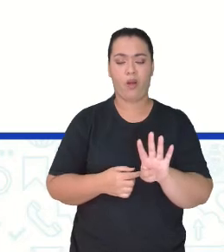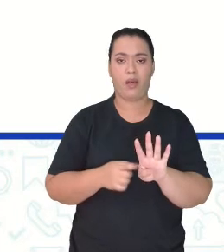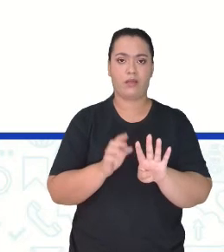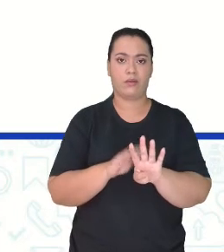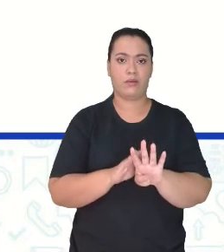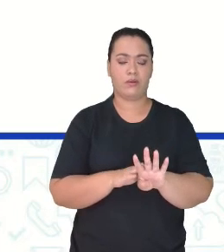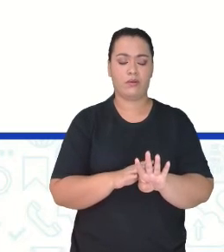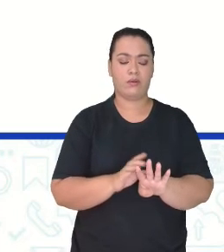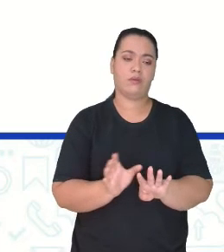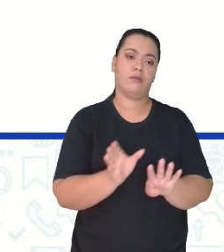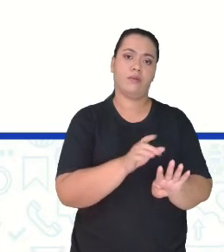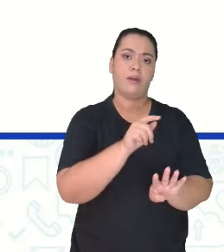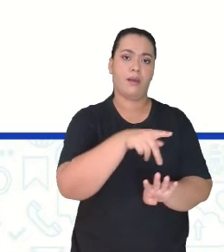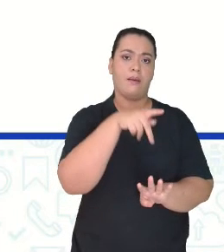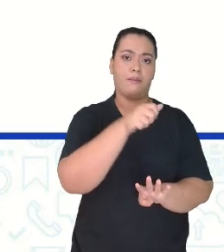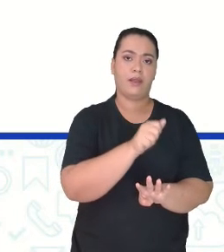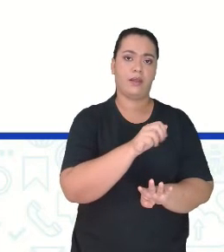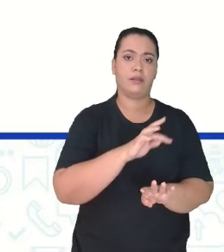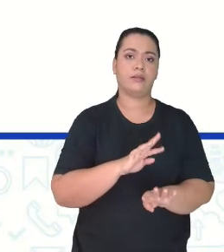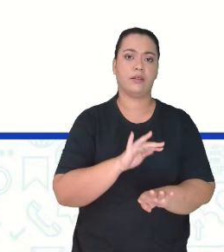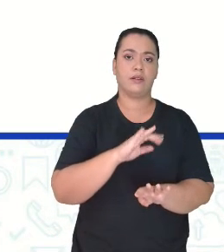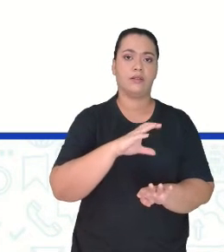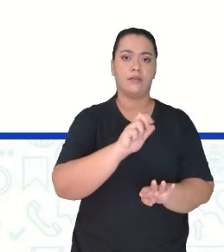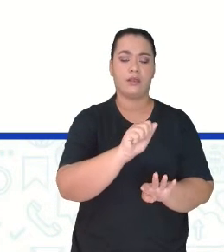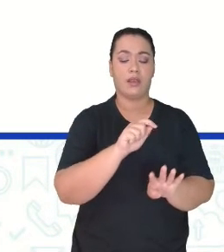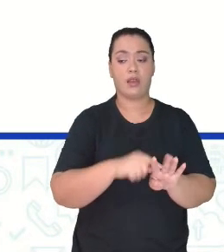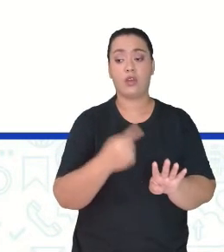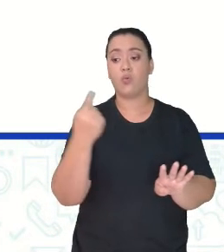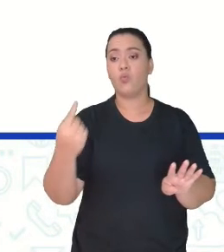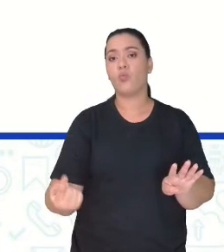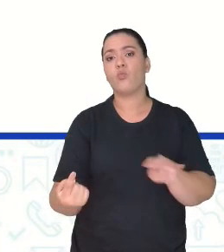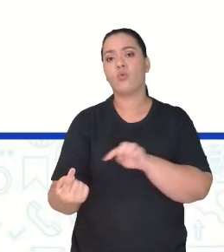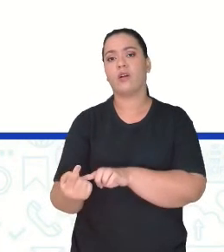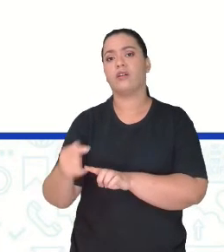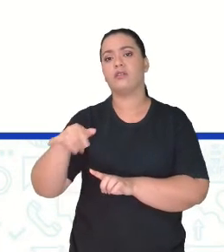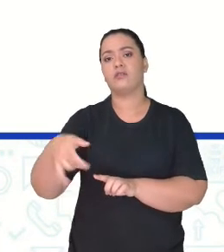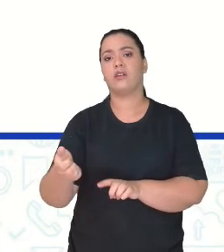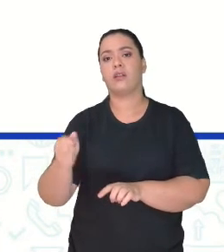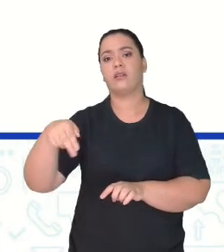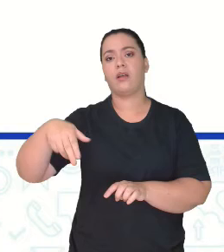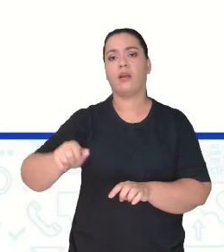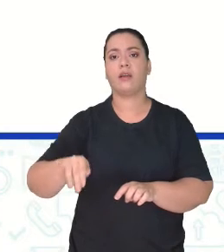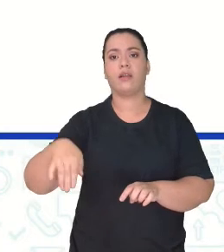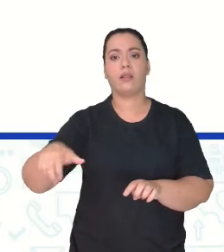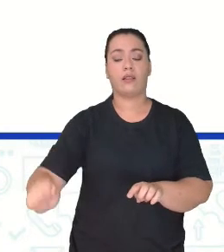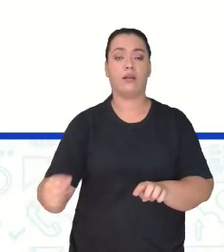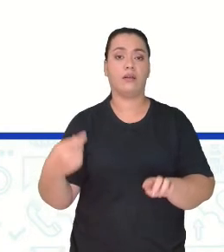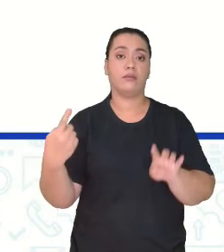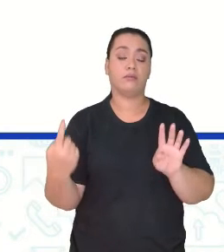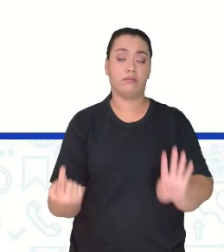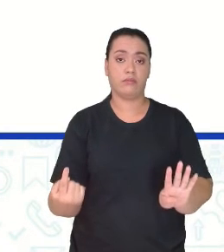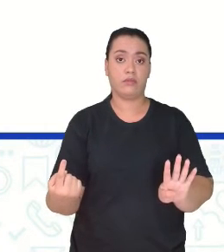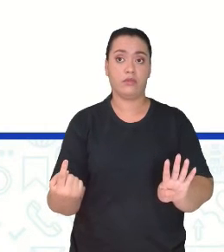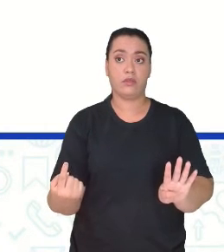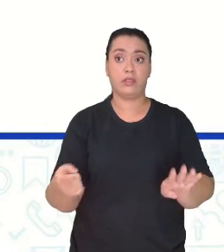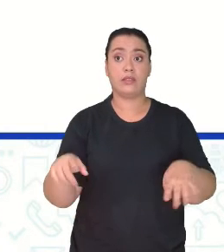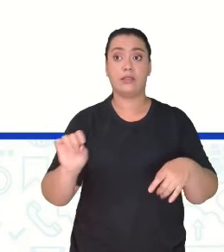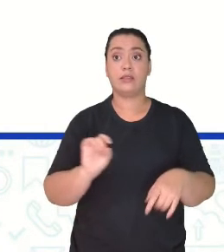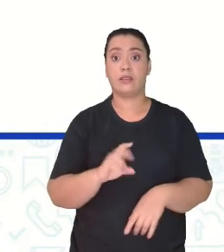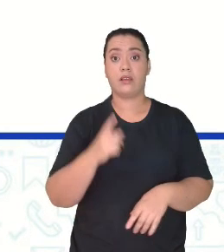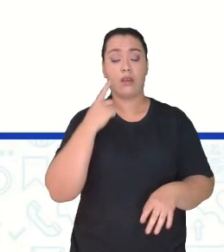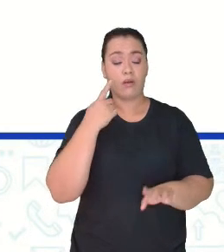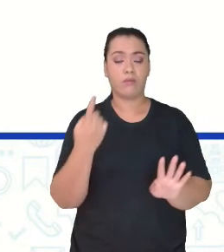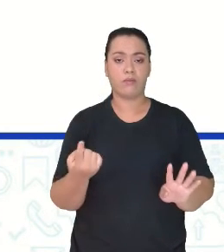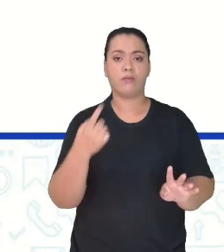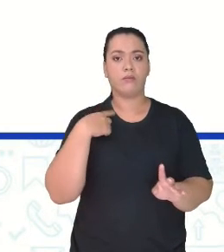e tenho uma parte de Janaína. Certo? Se eu somo essas partes, ou se eu transformo essas